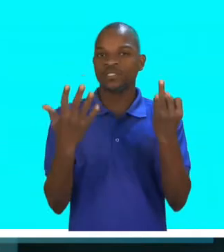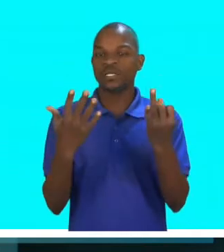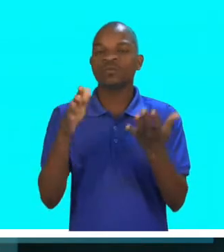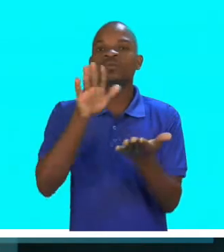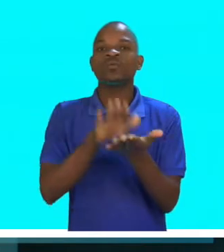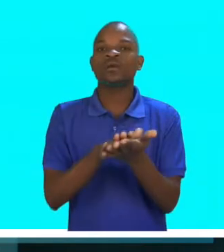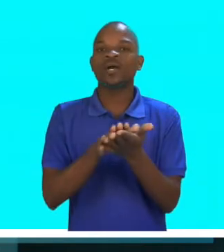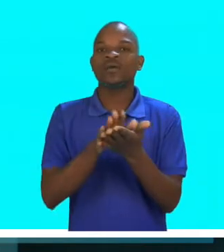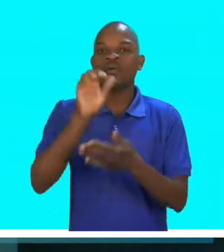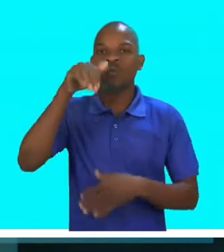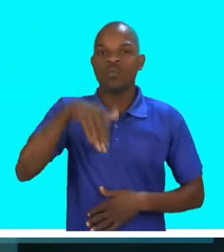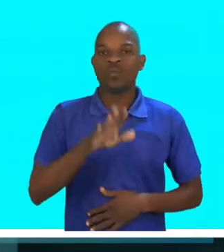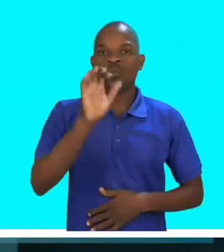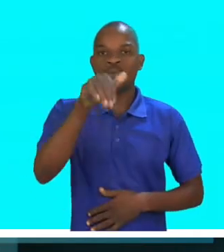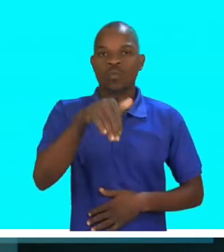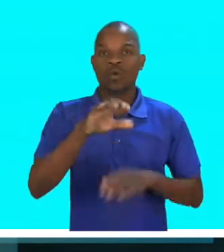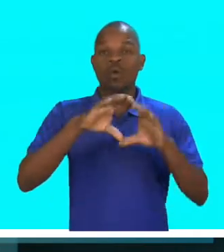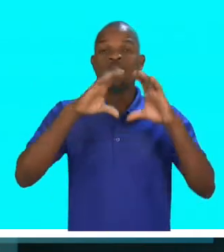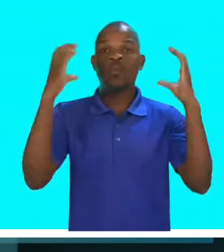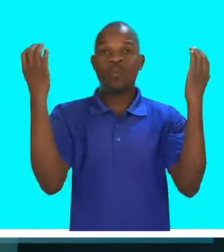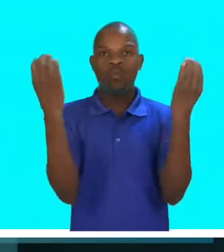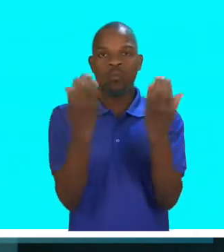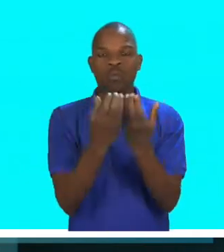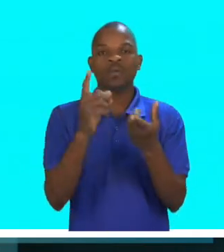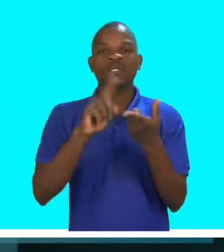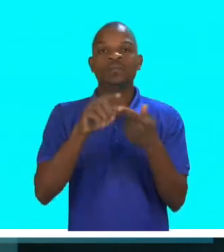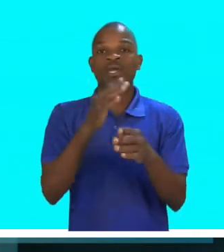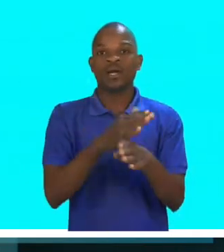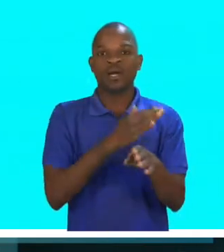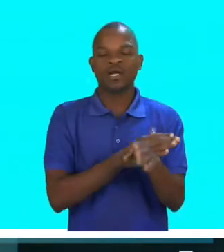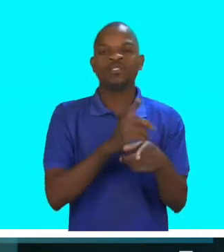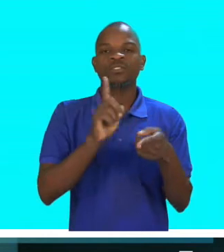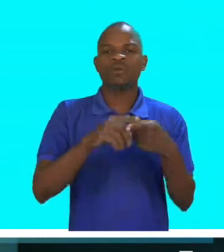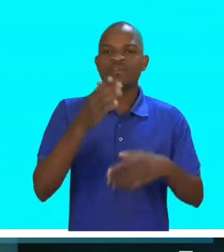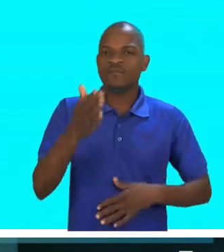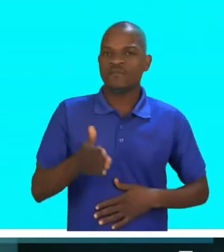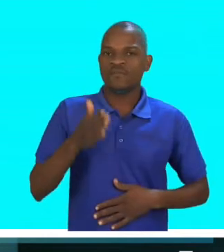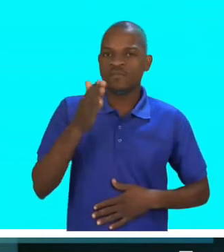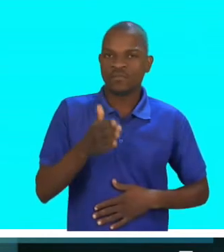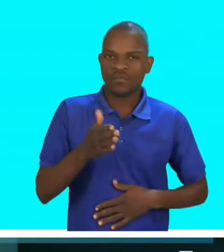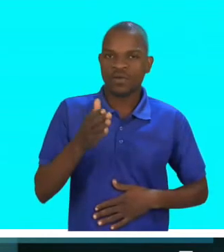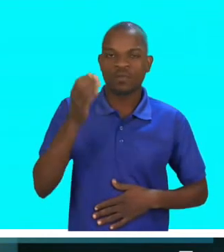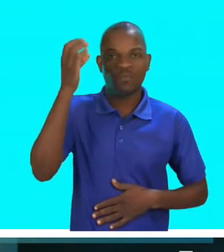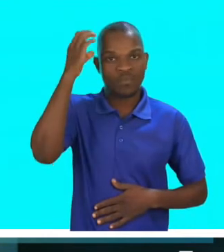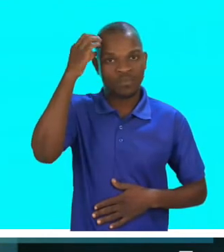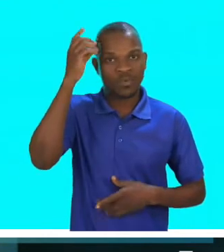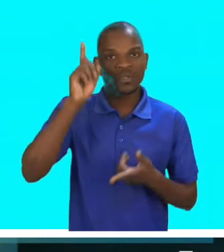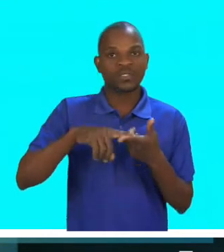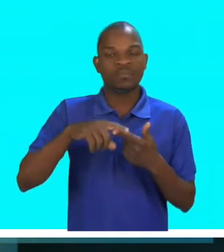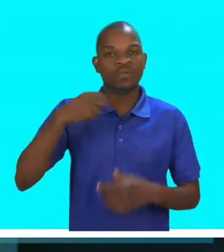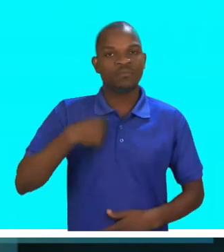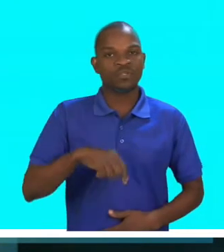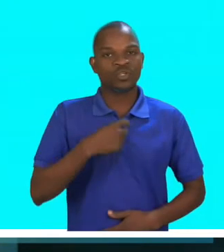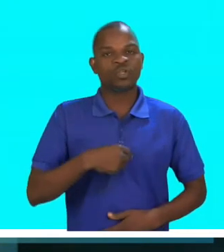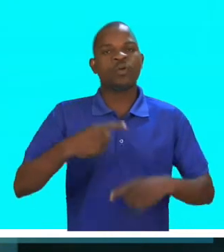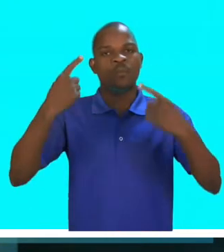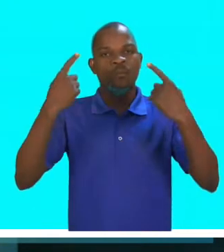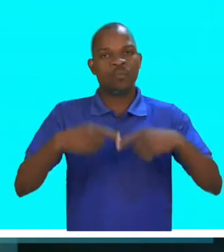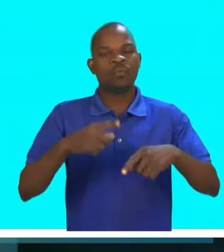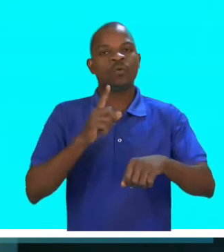nacional do Zimpeto em Maputo. Antes desta partida, o ferroviário de Maputo e o Can discutem o